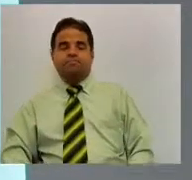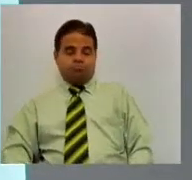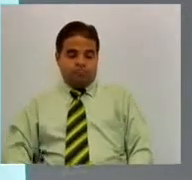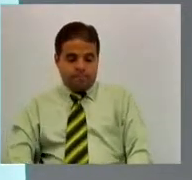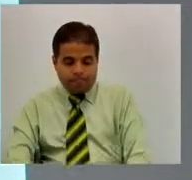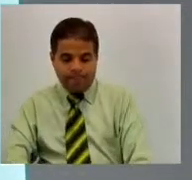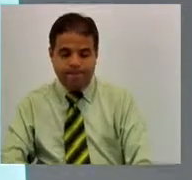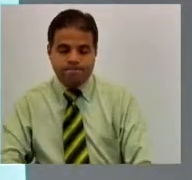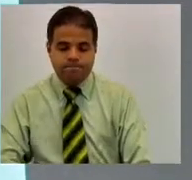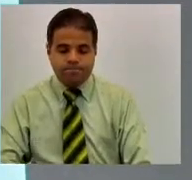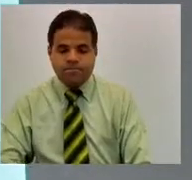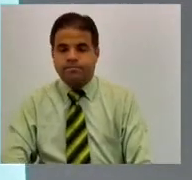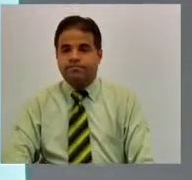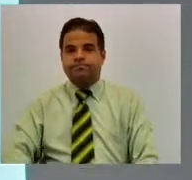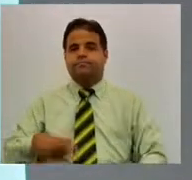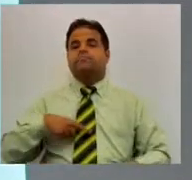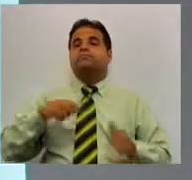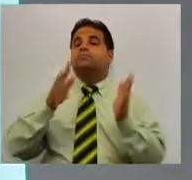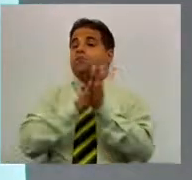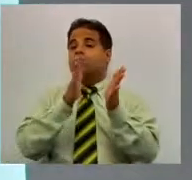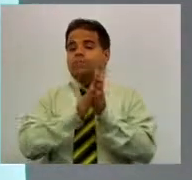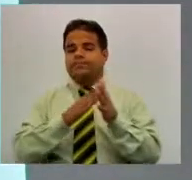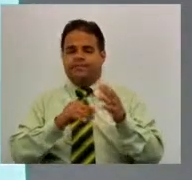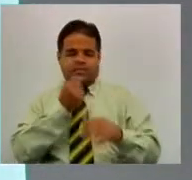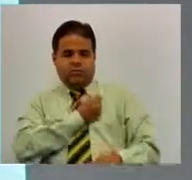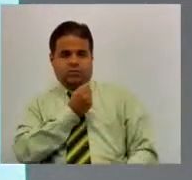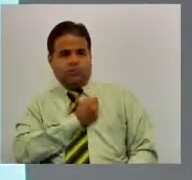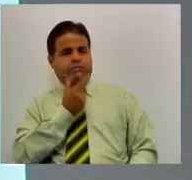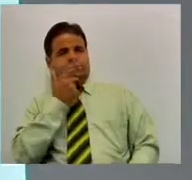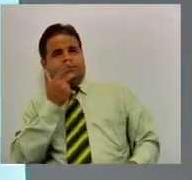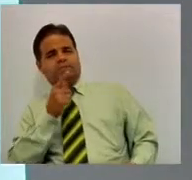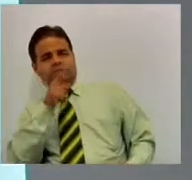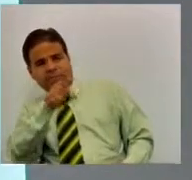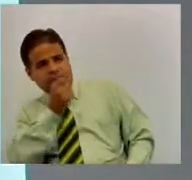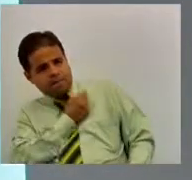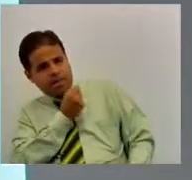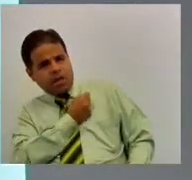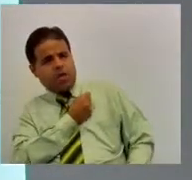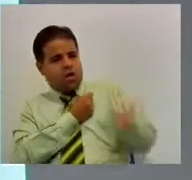O Gilmar tem contestado aqueles números, né? Diz que é maior, né?